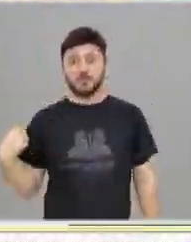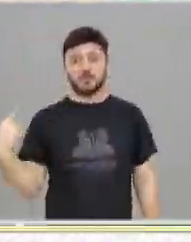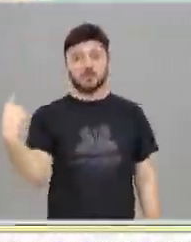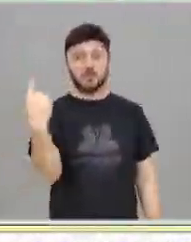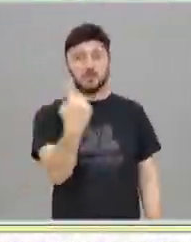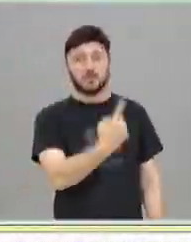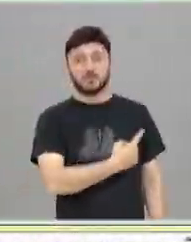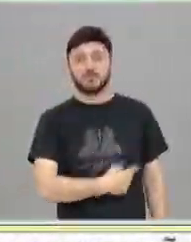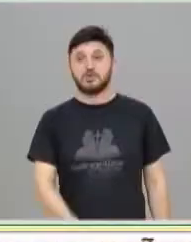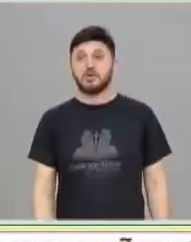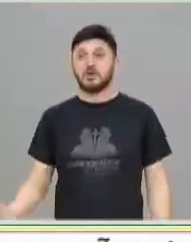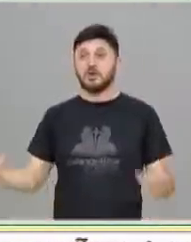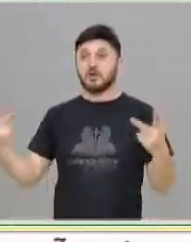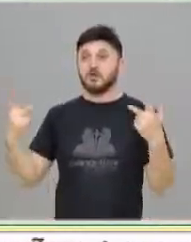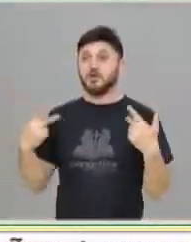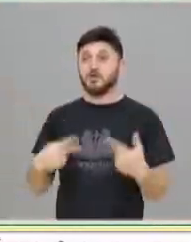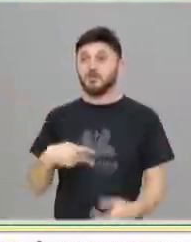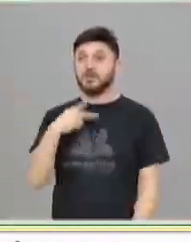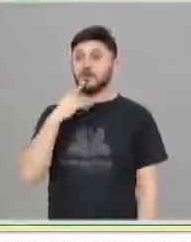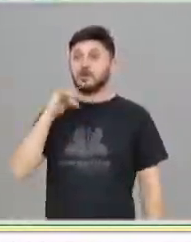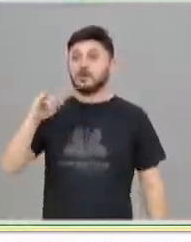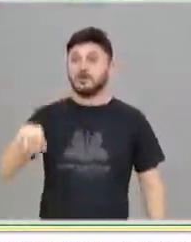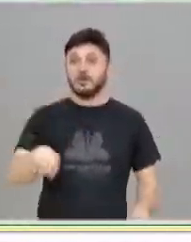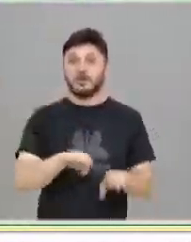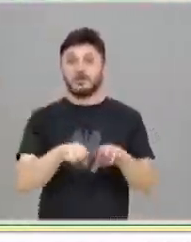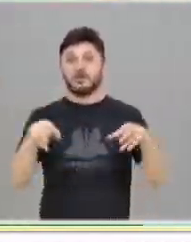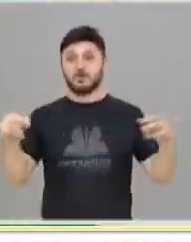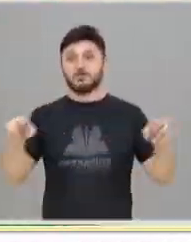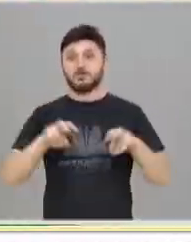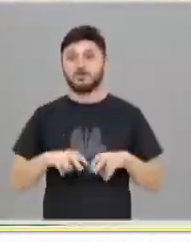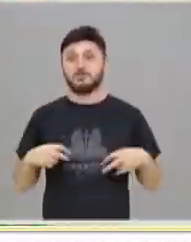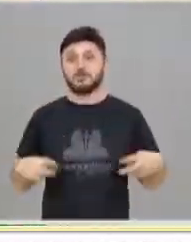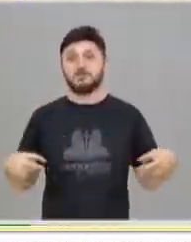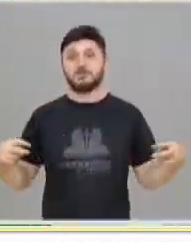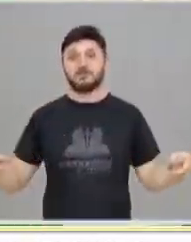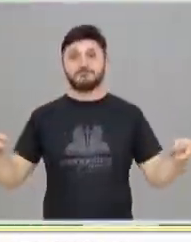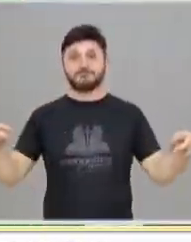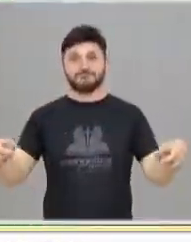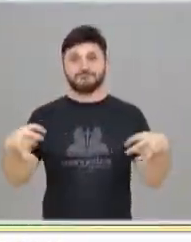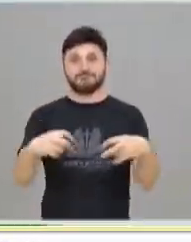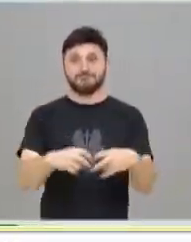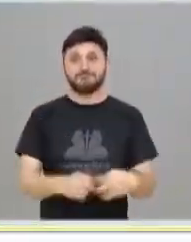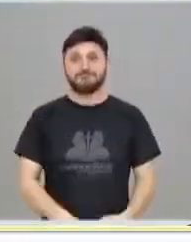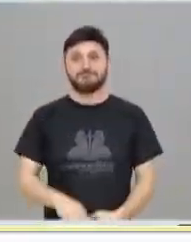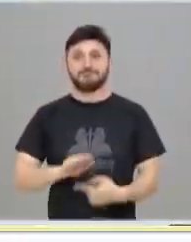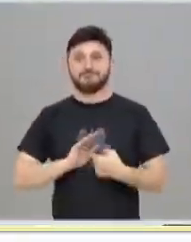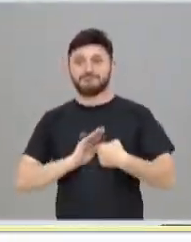por nós. Como um pai ao redor de sua mesa,